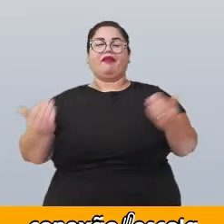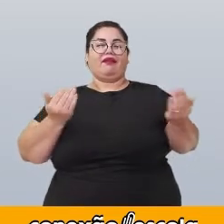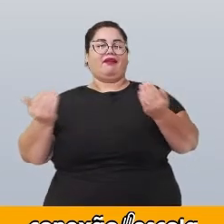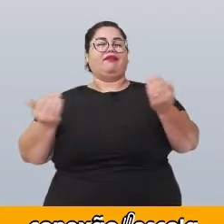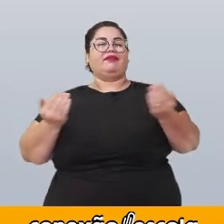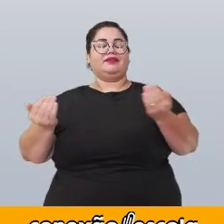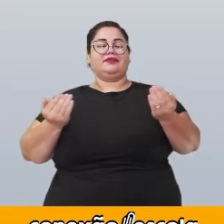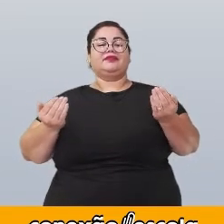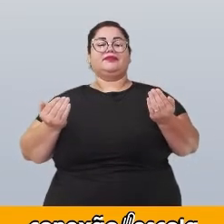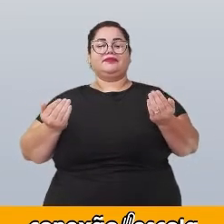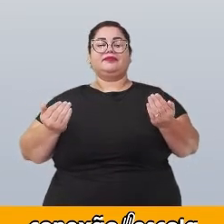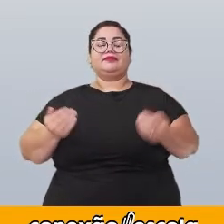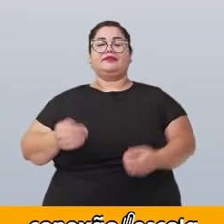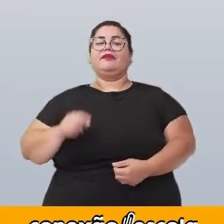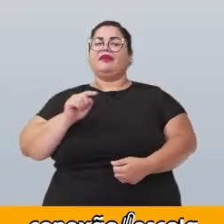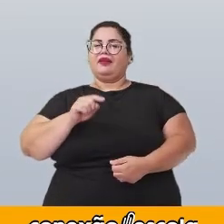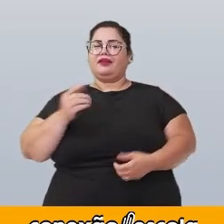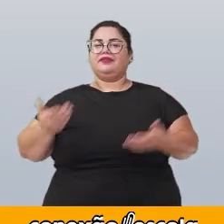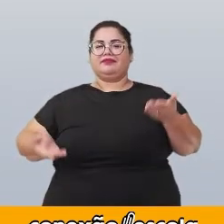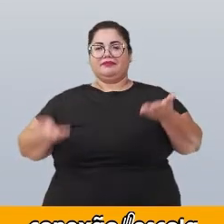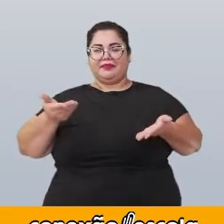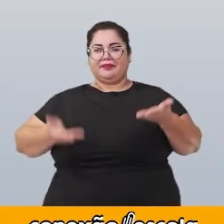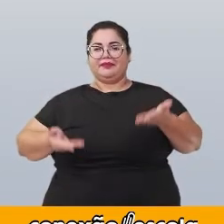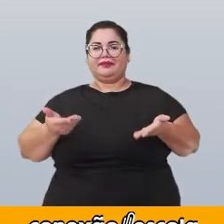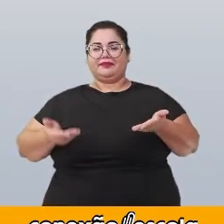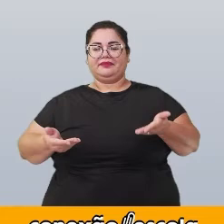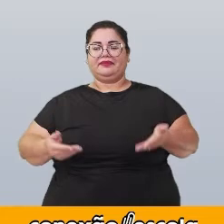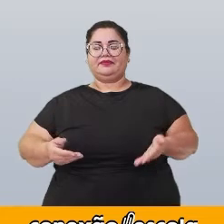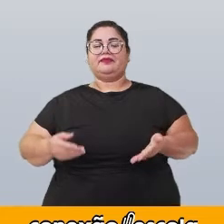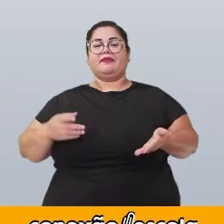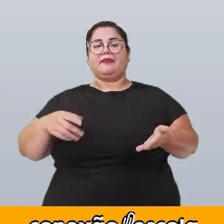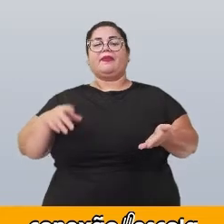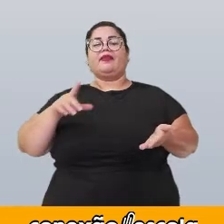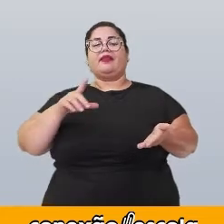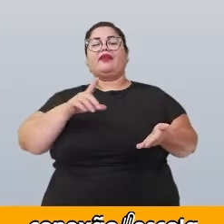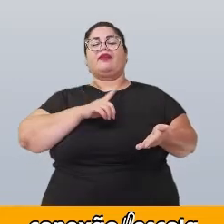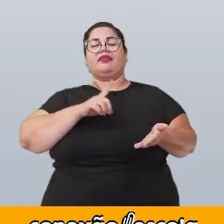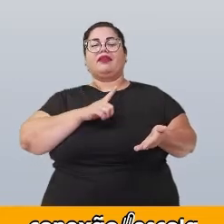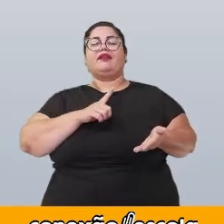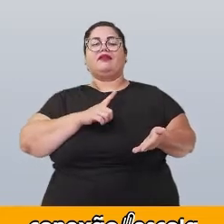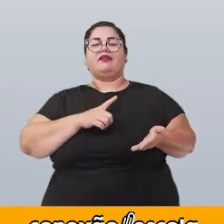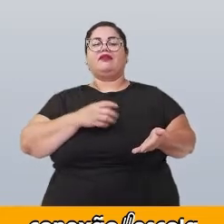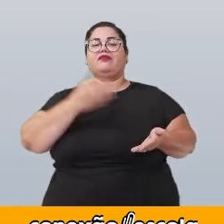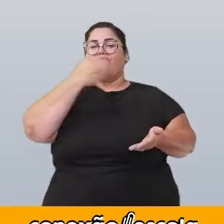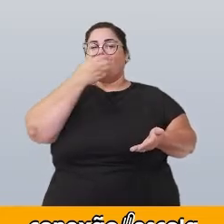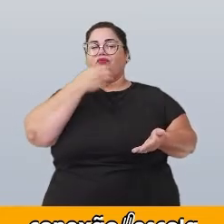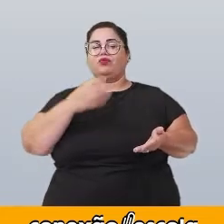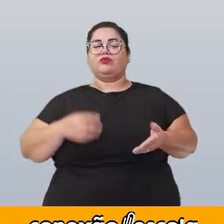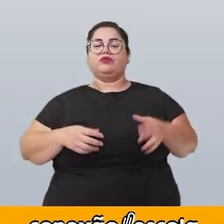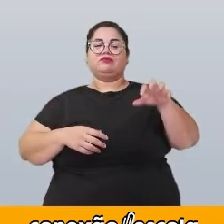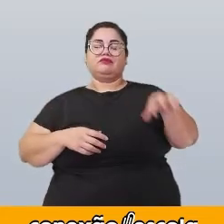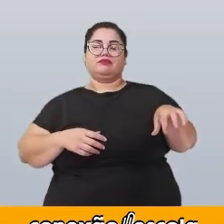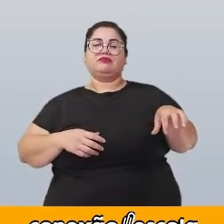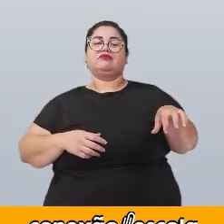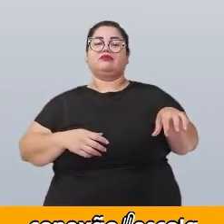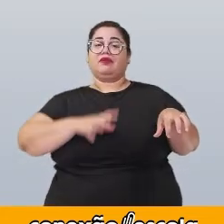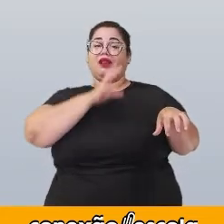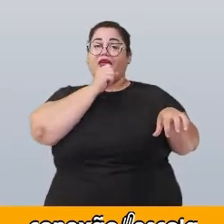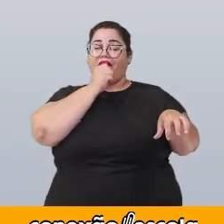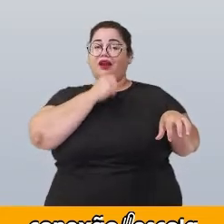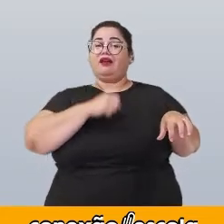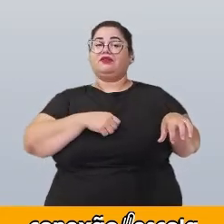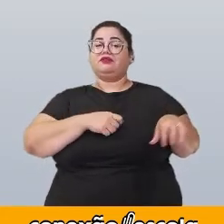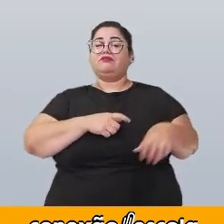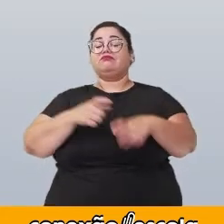analisar. Nessa balança, nós temos 2 frutas de um lado, que são 2